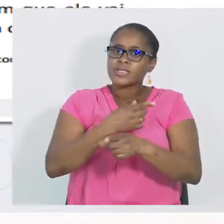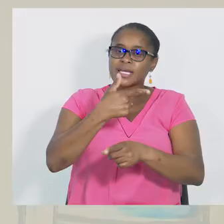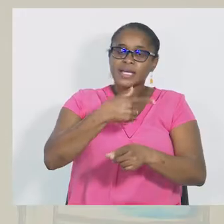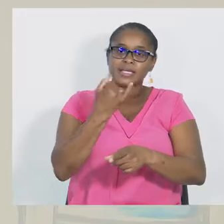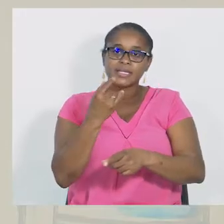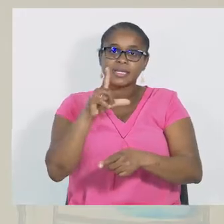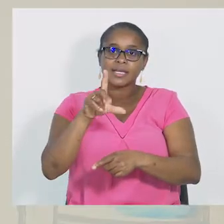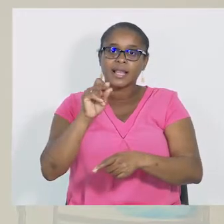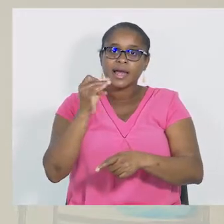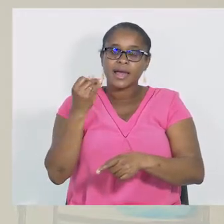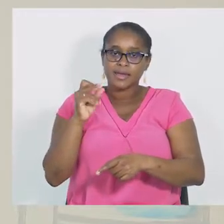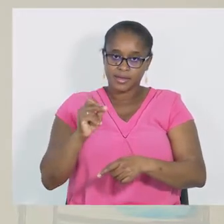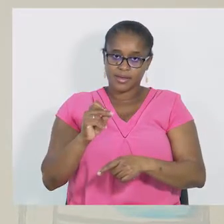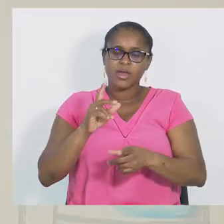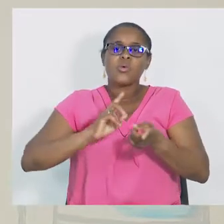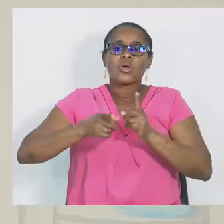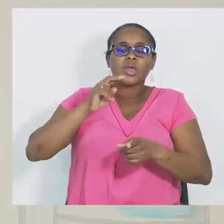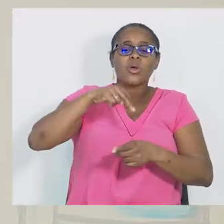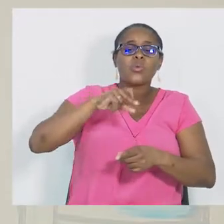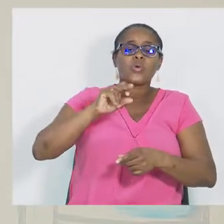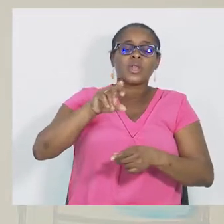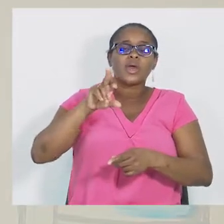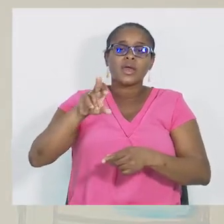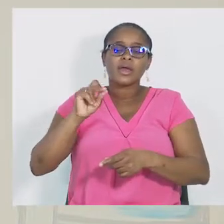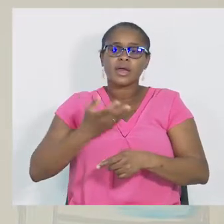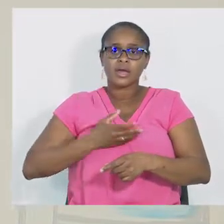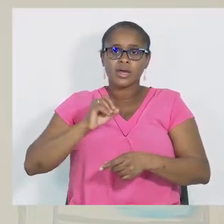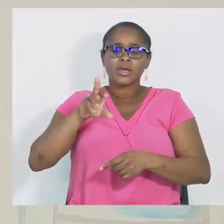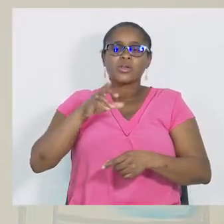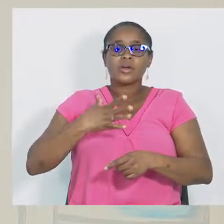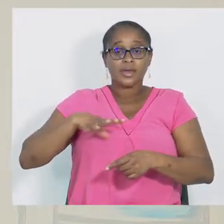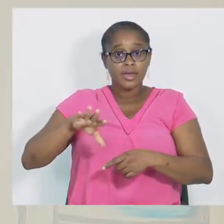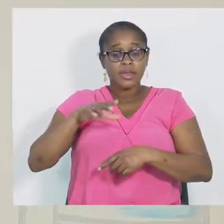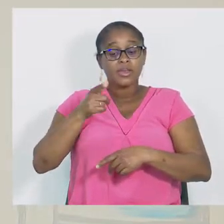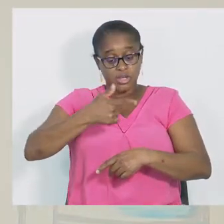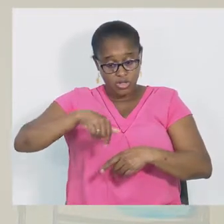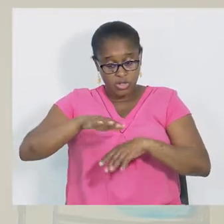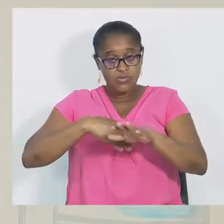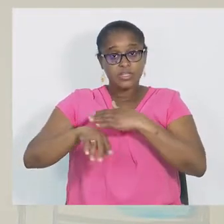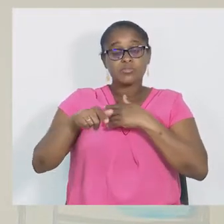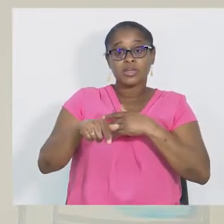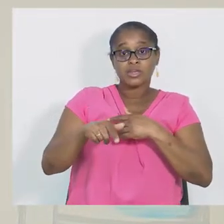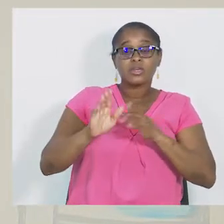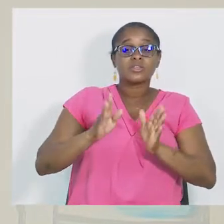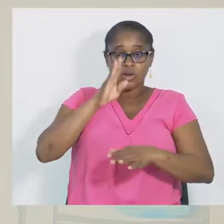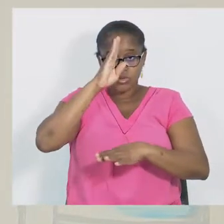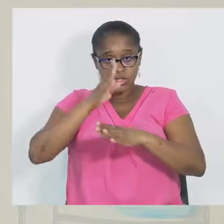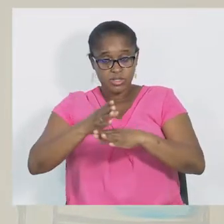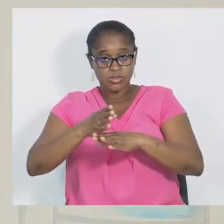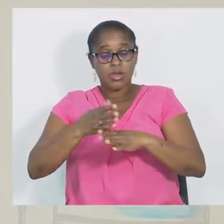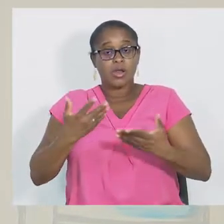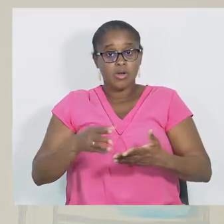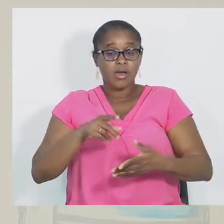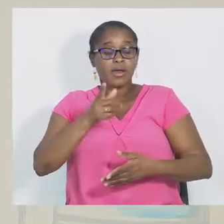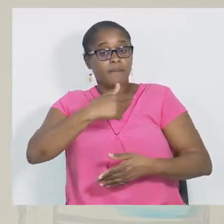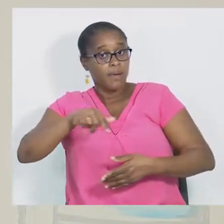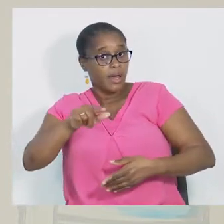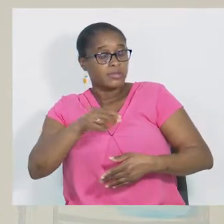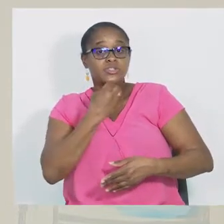na segunda linha do texto e expliquem a vossa resposta. Já responderam? Já viram? Então coloquem